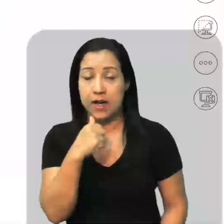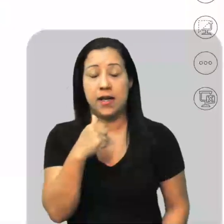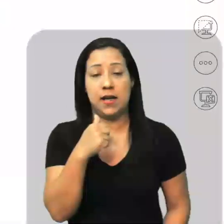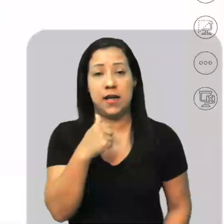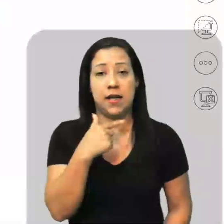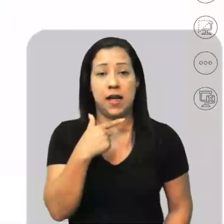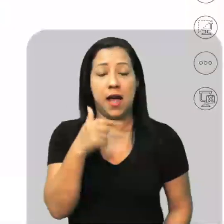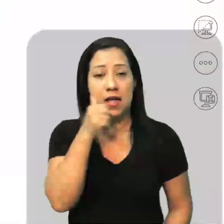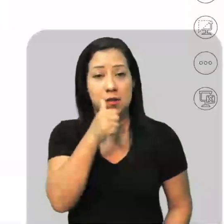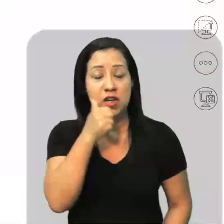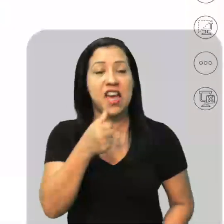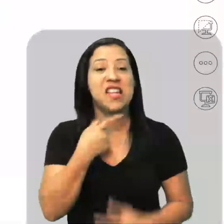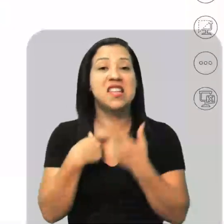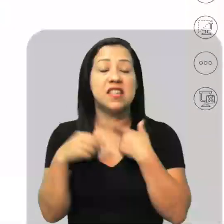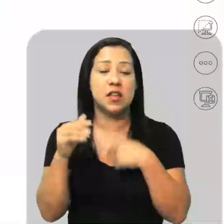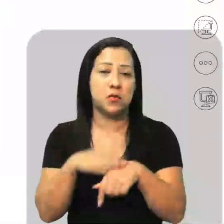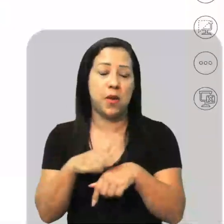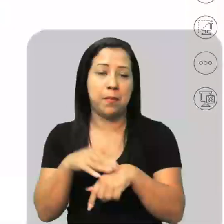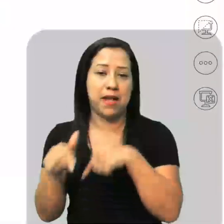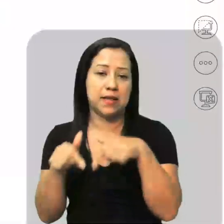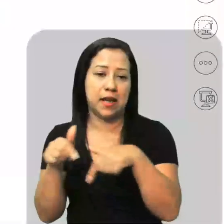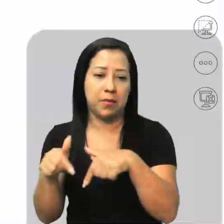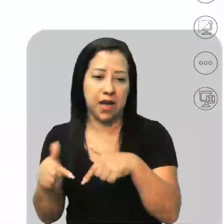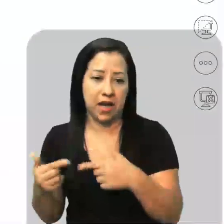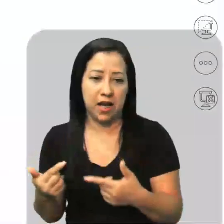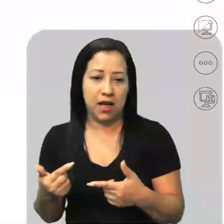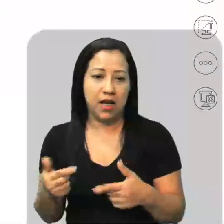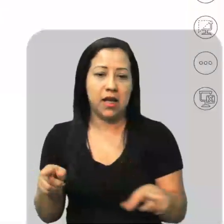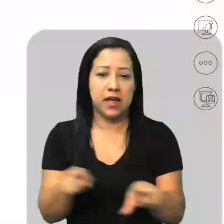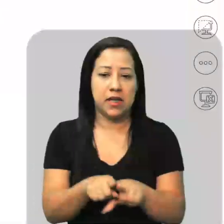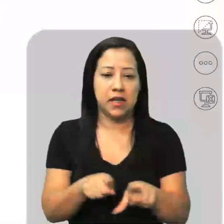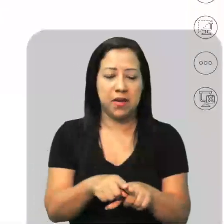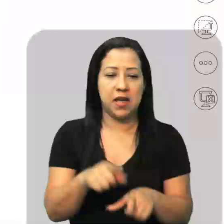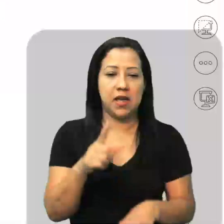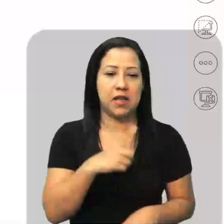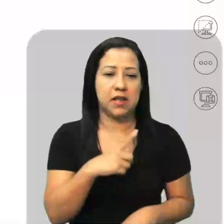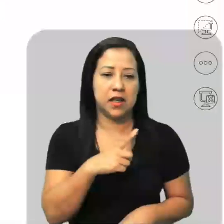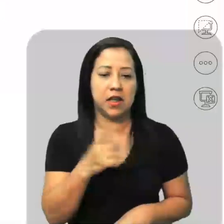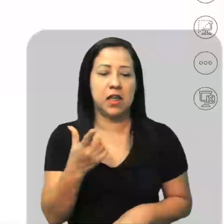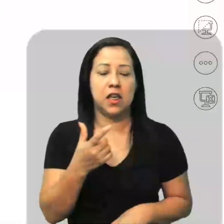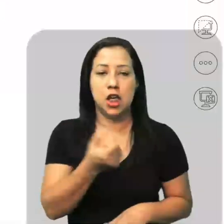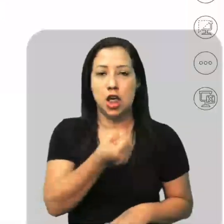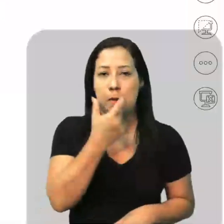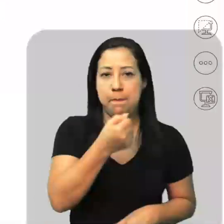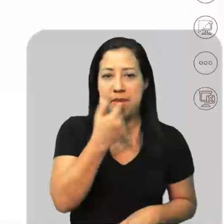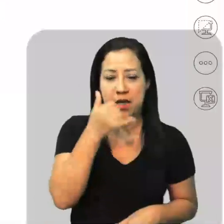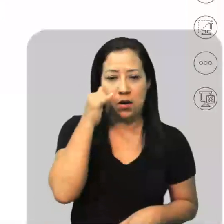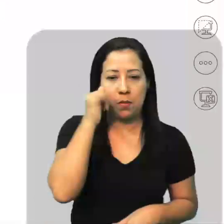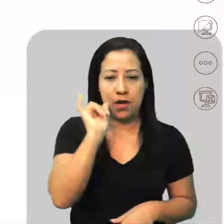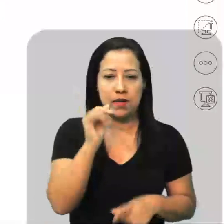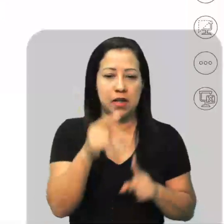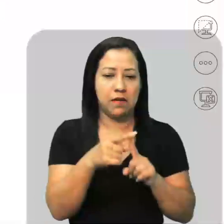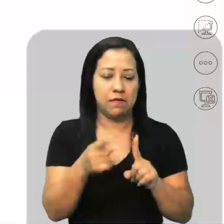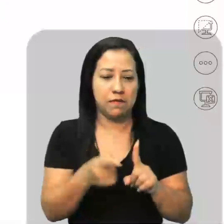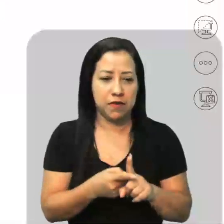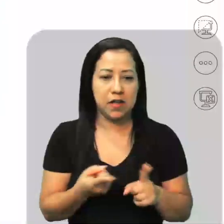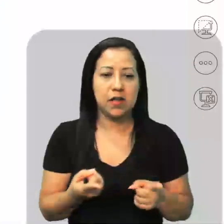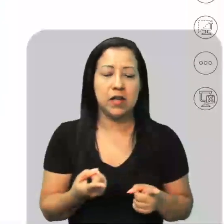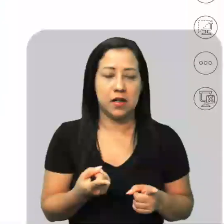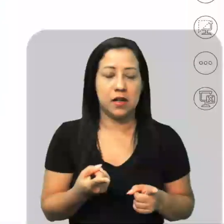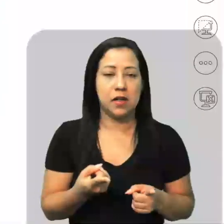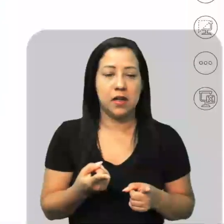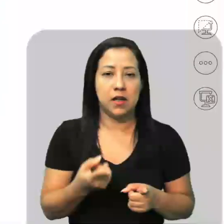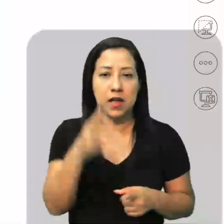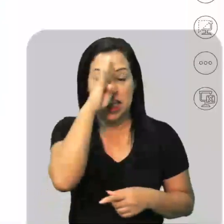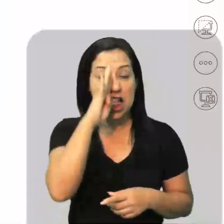profissional, a distribuição de pílulas anticoncepcionais e de preservativo gratuitamente pelo Sistema Público de Saúde e